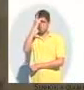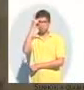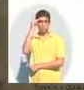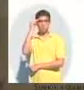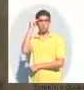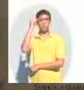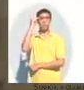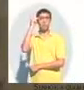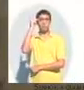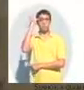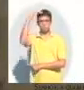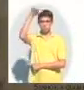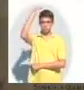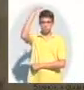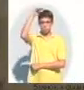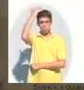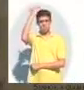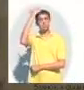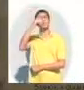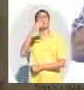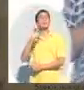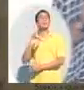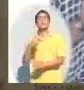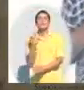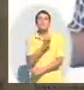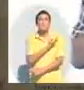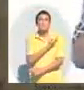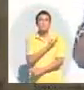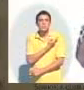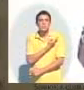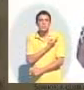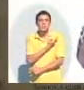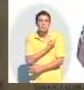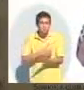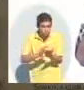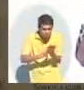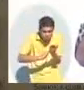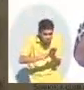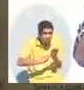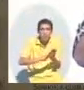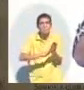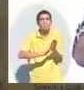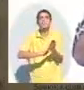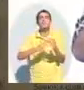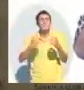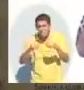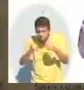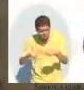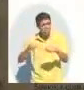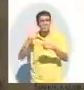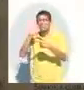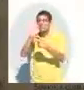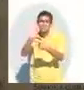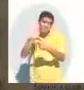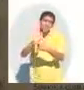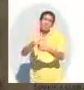tenho pena de muitos de vocês? Porque vocês não têm diante de quem tirar as máscaras. E pior que